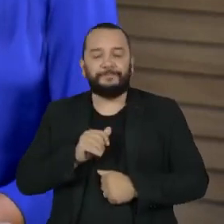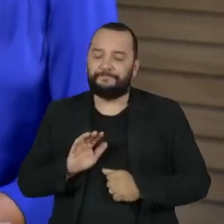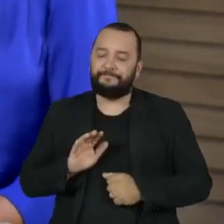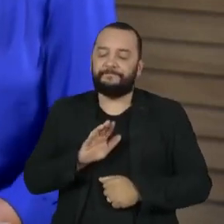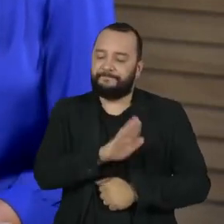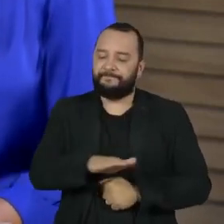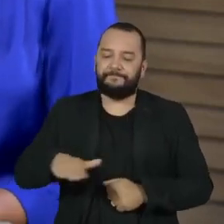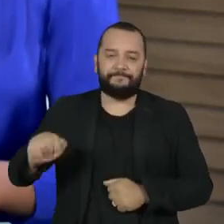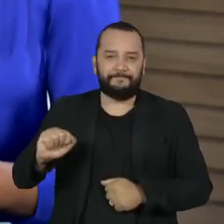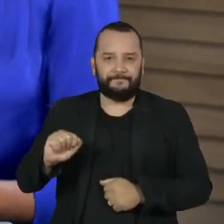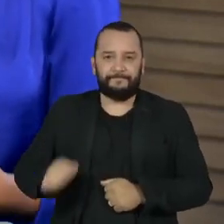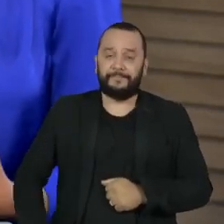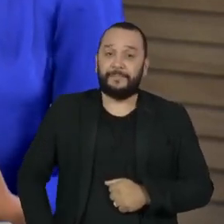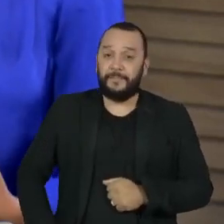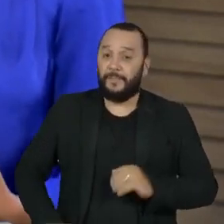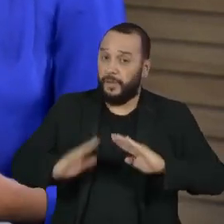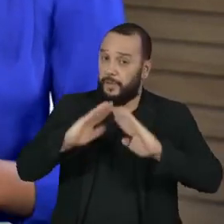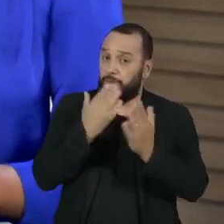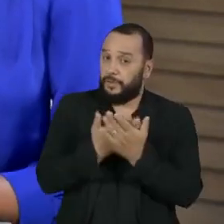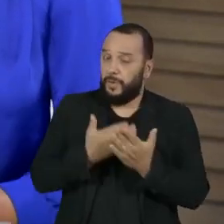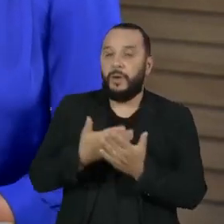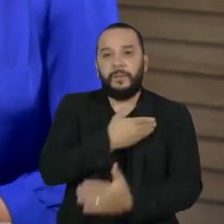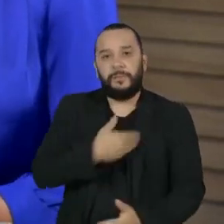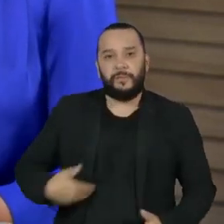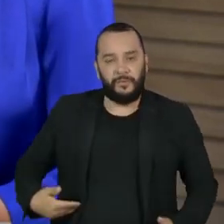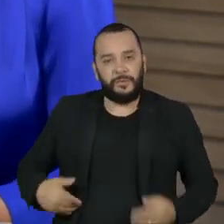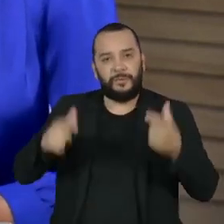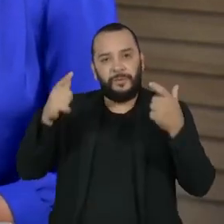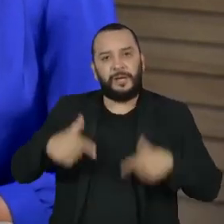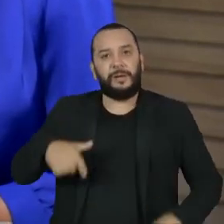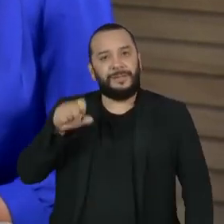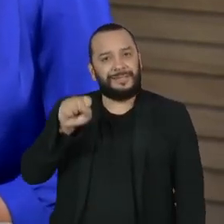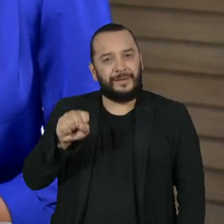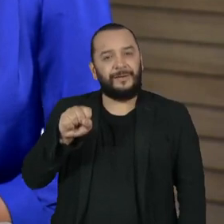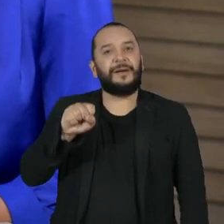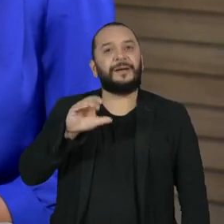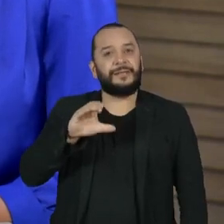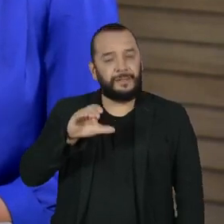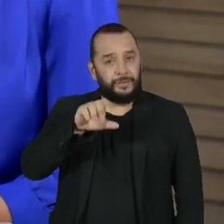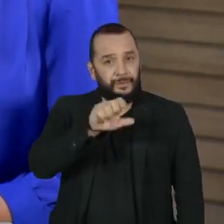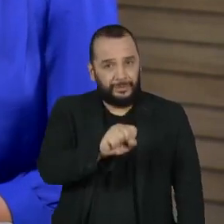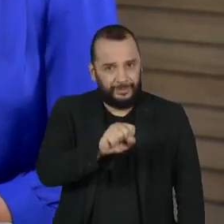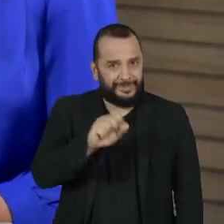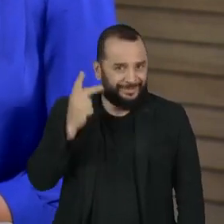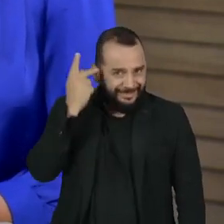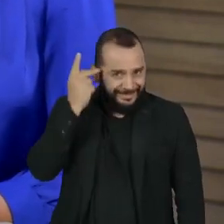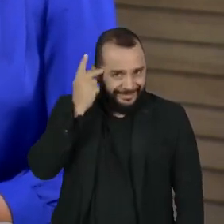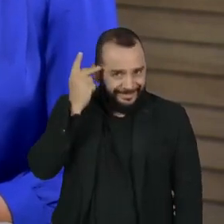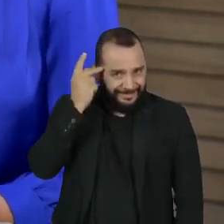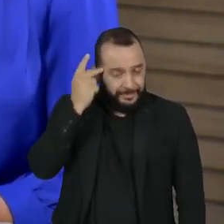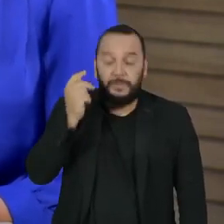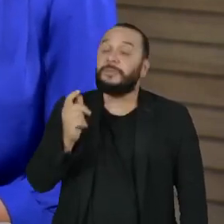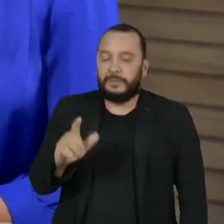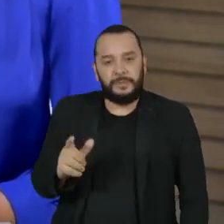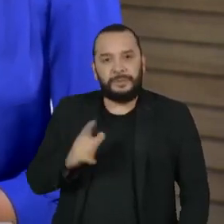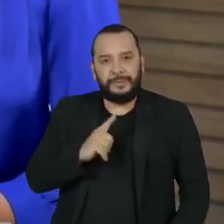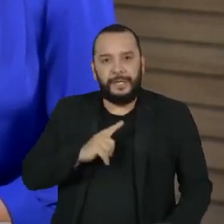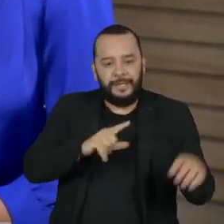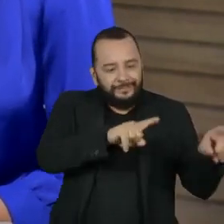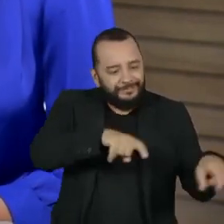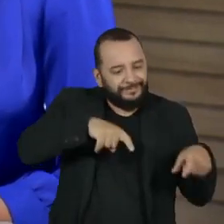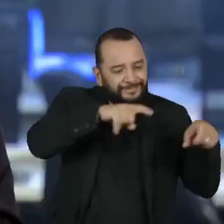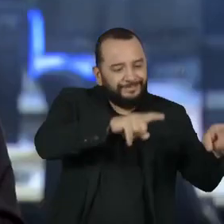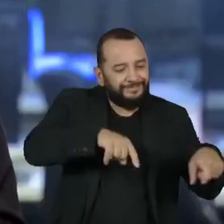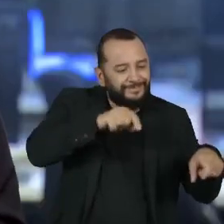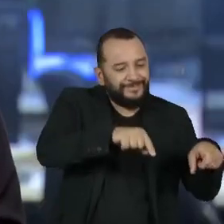As refeições de alunos de escolas públicas de São Caetano do Sul, na região metropolitana de São Paulo, seguem o caminho da horta à